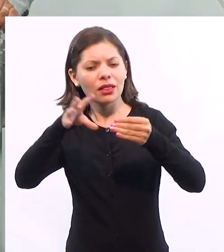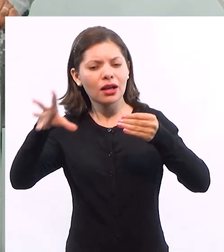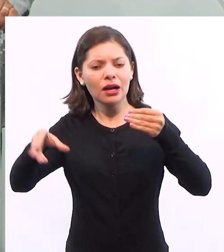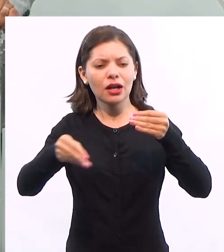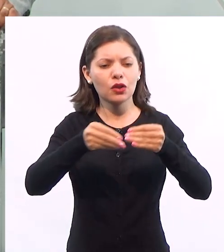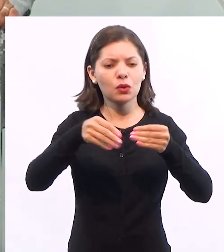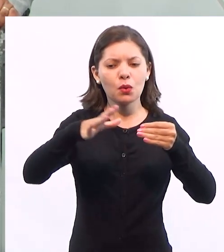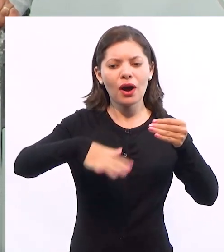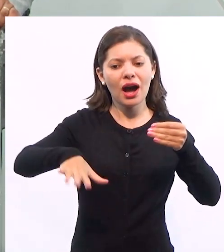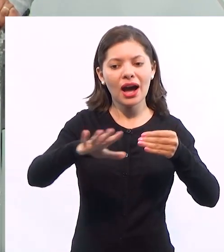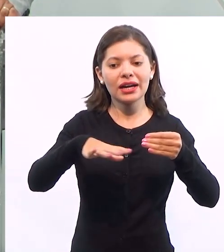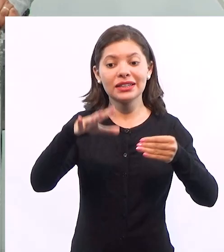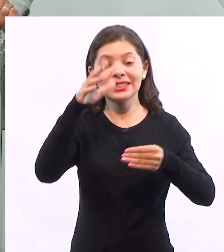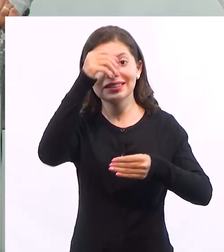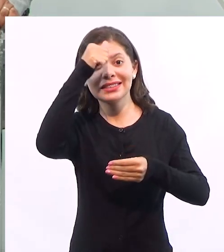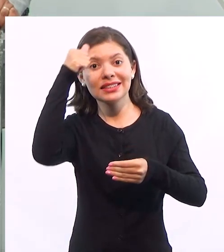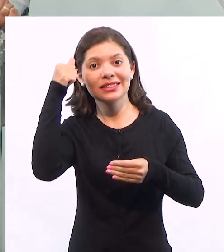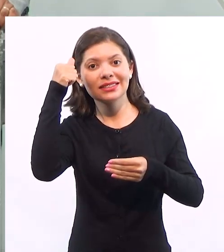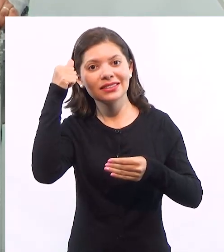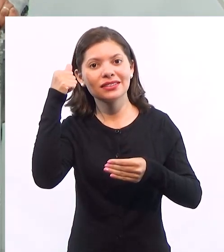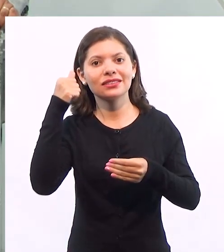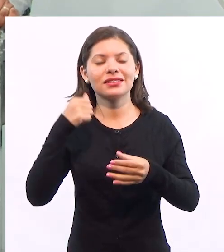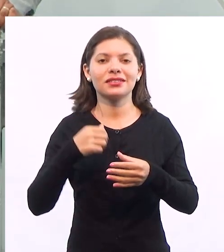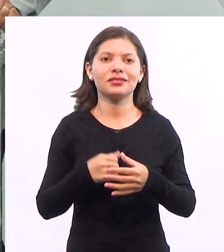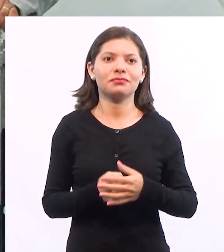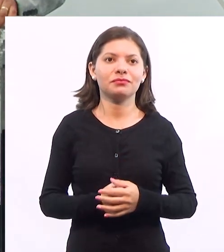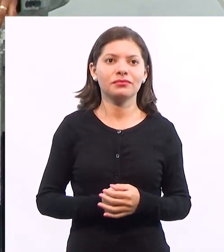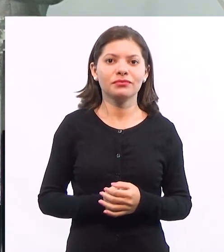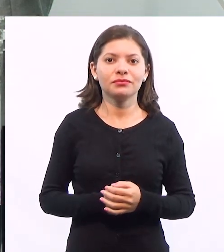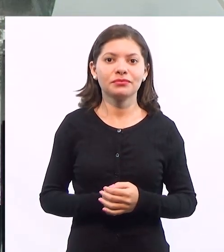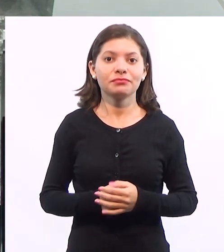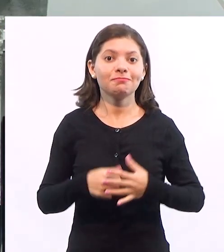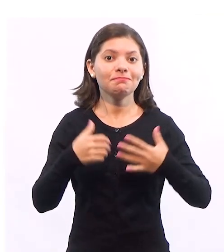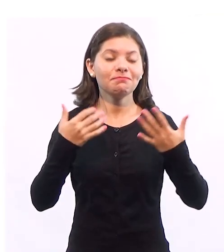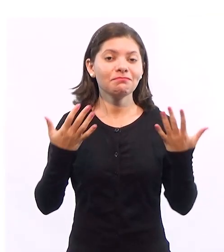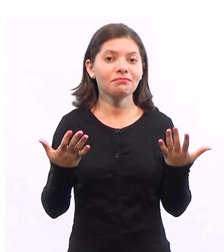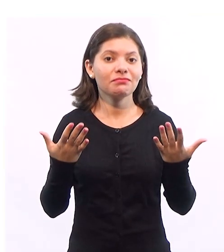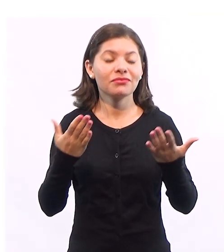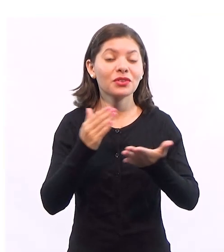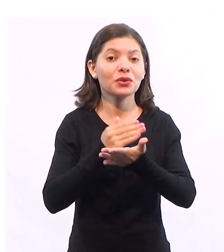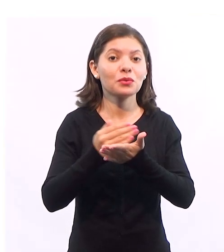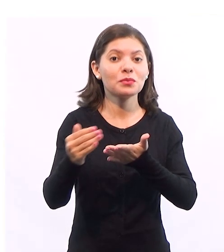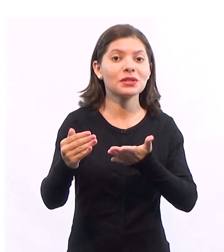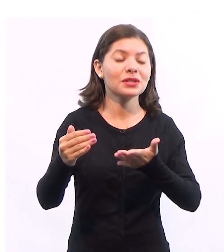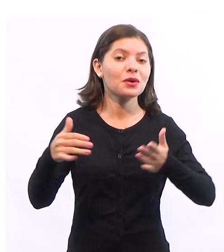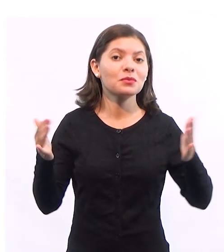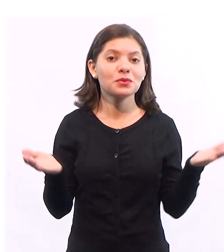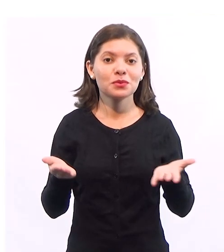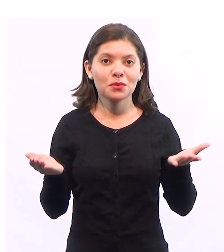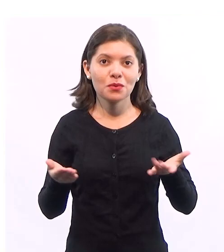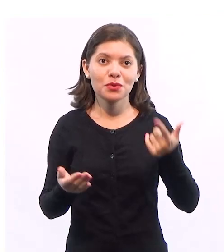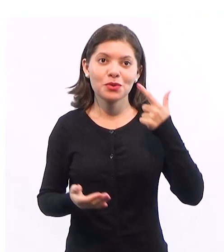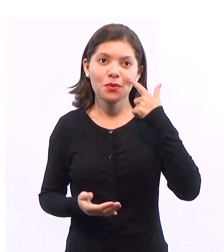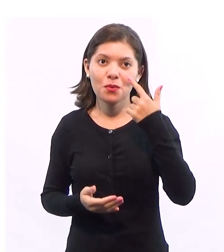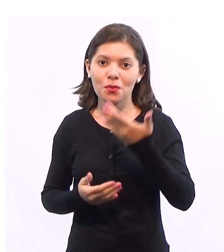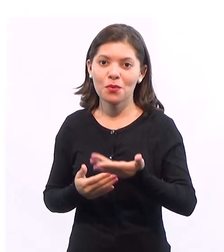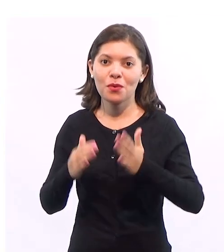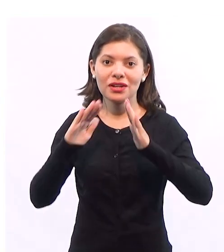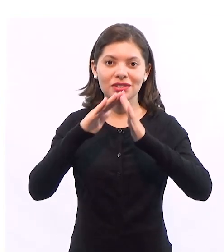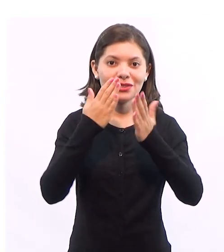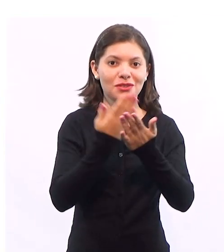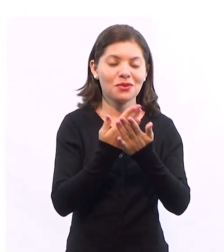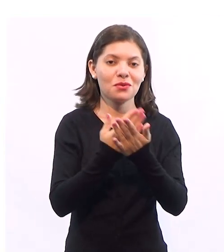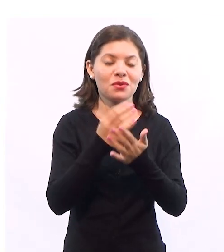abarcando uma outra área que não tinha sido complementada nas teorias passadas. Por isso que nós começamos aqui hoje com a